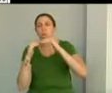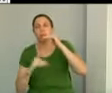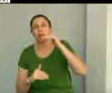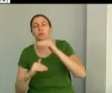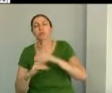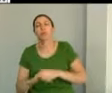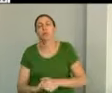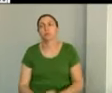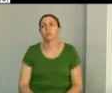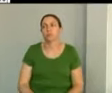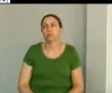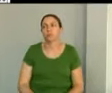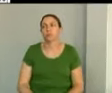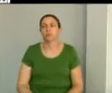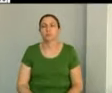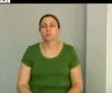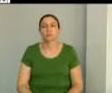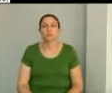pode ser que dê menos, aí conforme